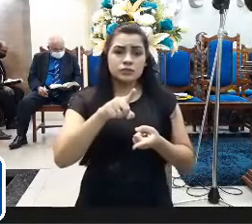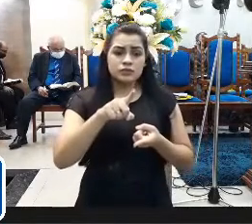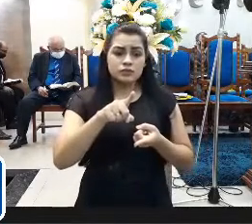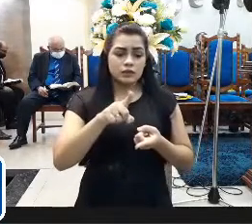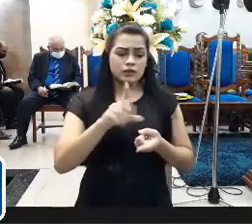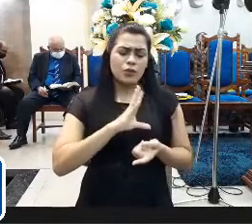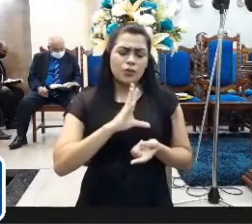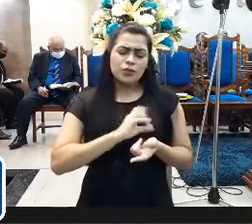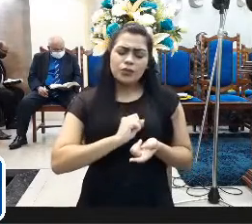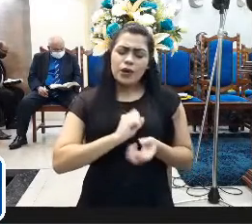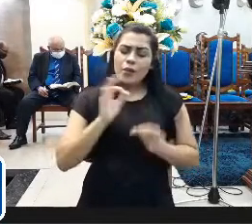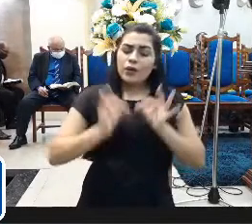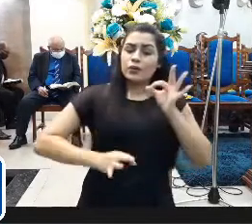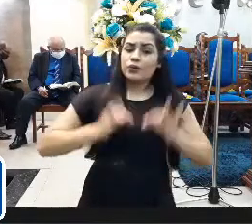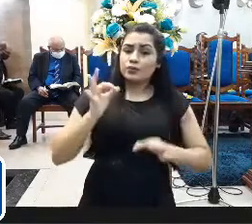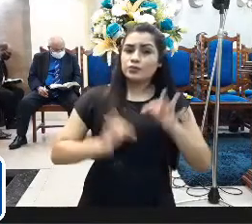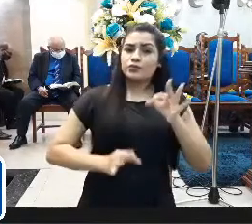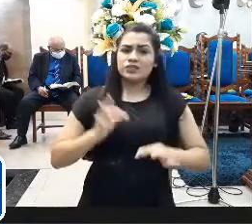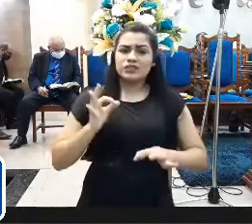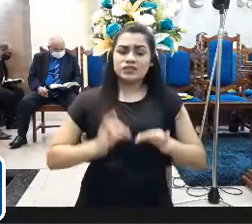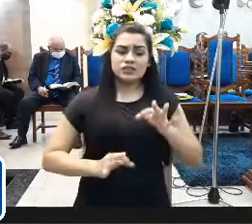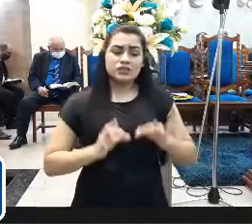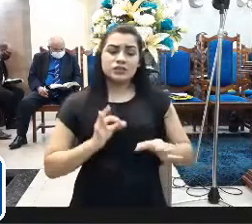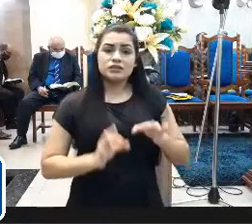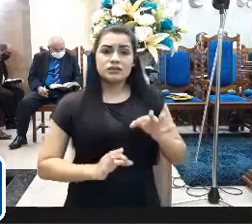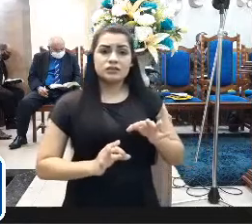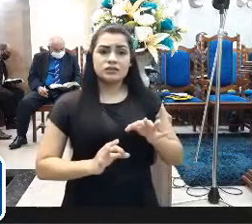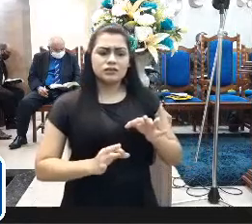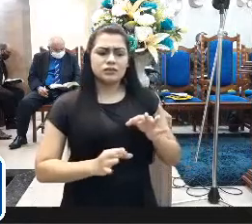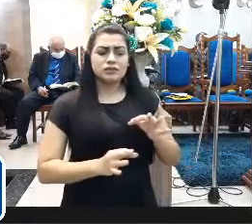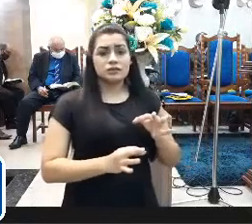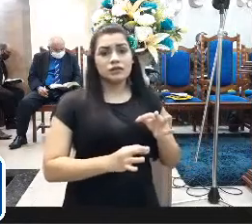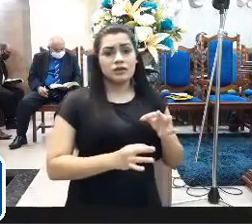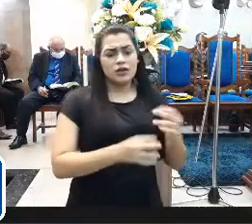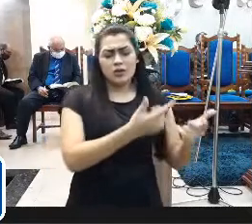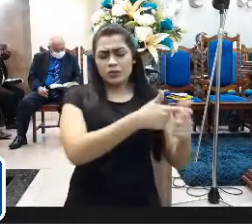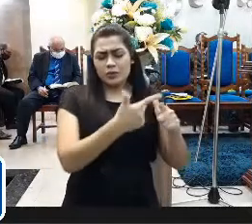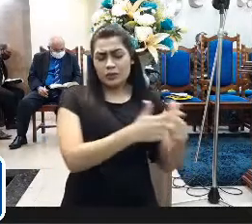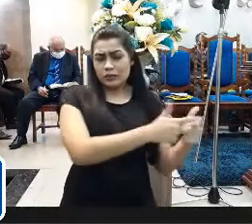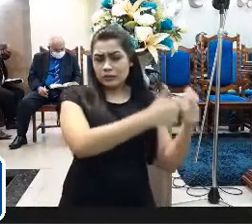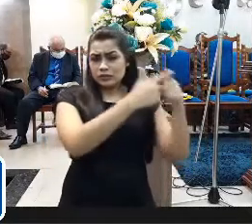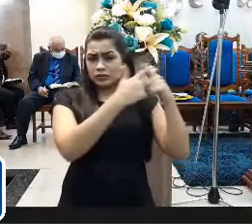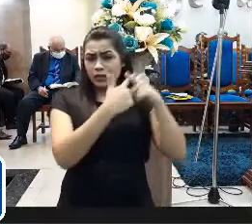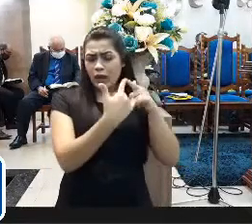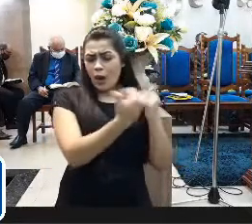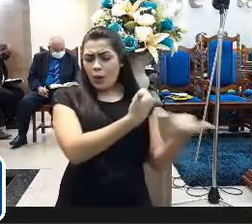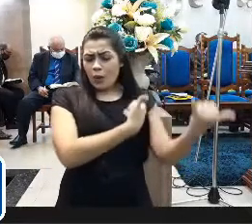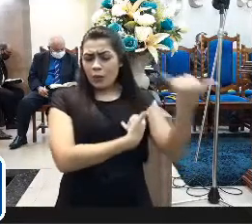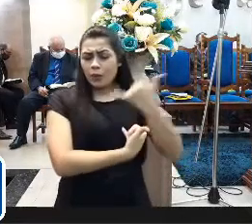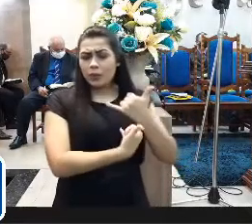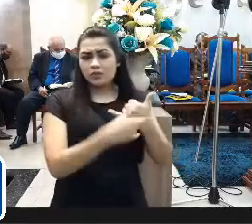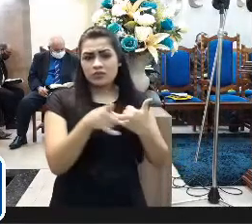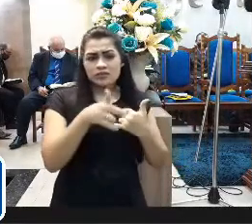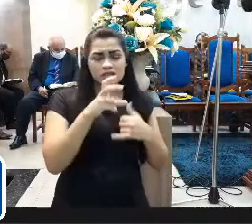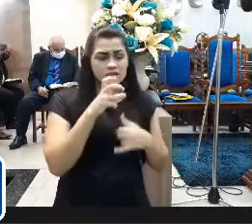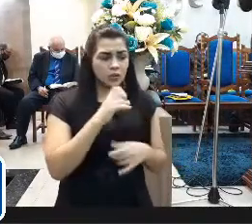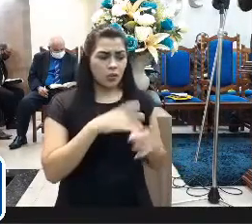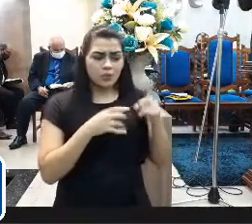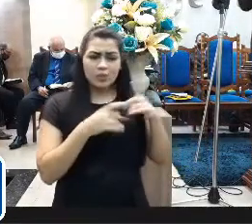Sois o quê? E não tenha mais. Não fique com medo dele não, nem fique perturbado